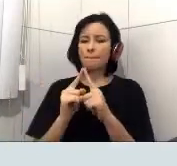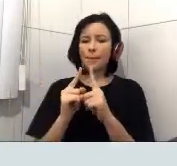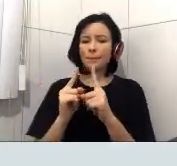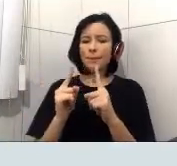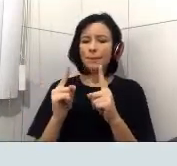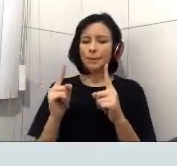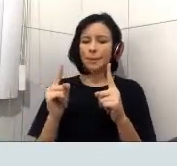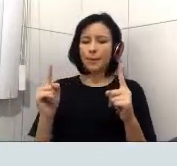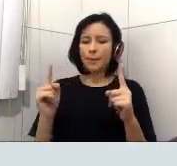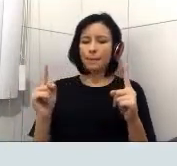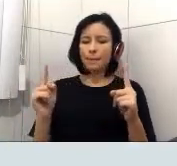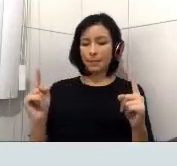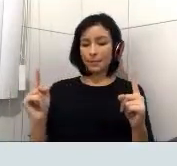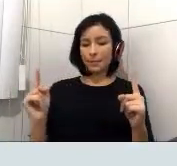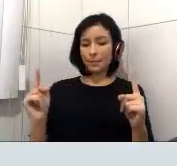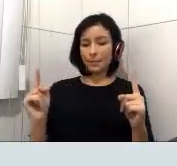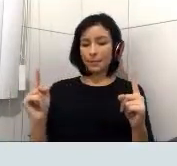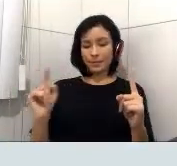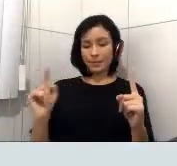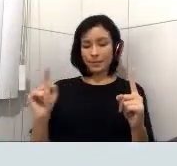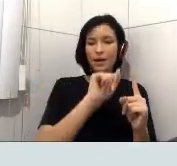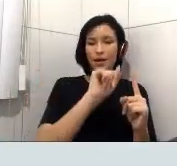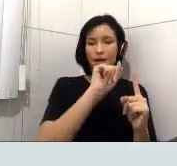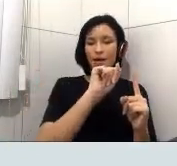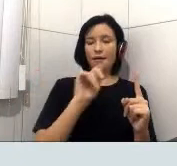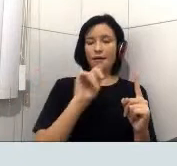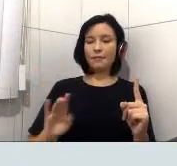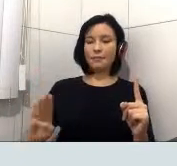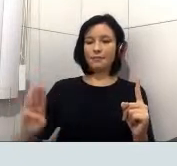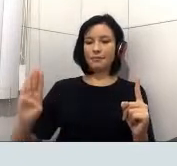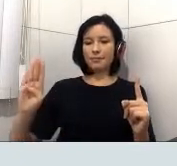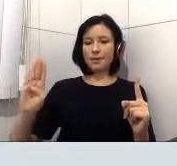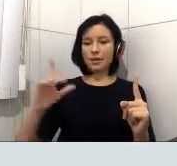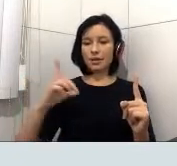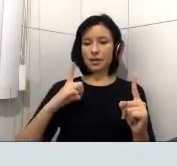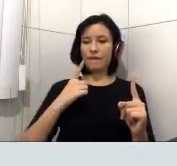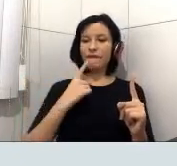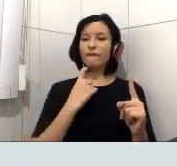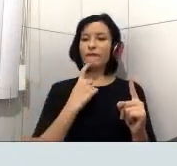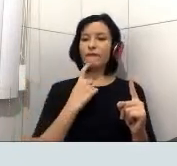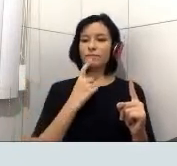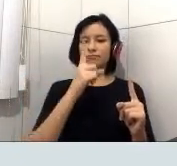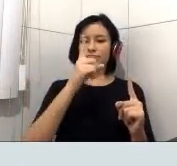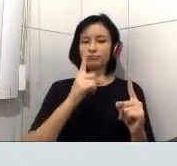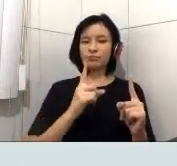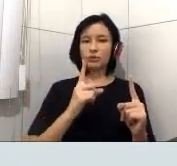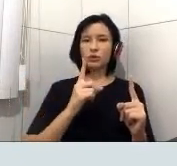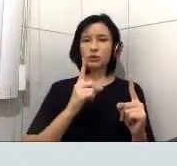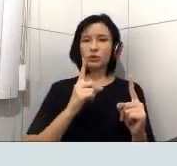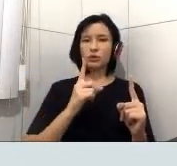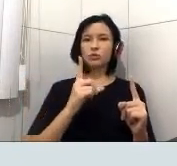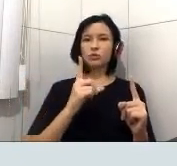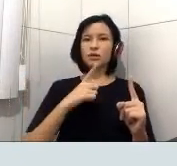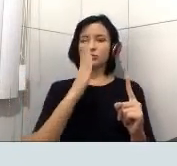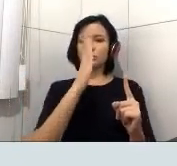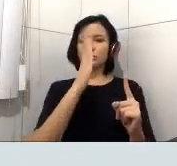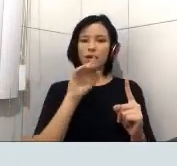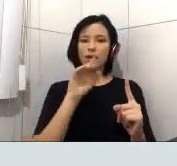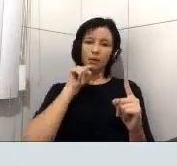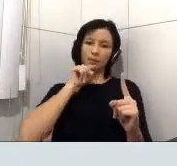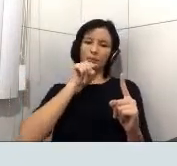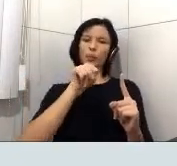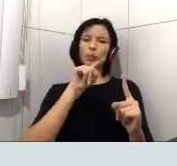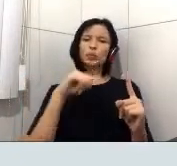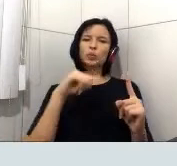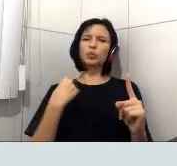segmento, colocarmos um traço, um ponto no meio desse segmento, nós vamos